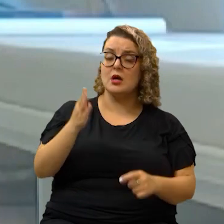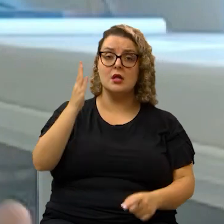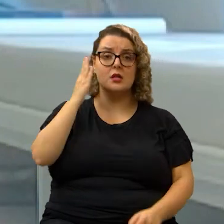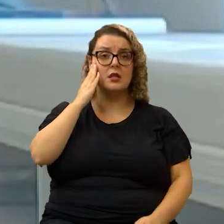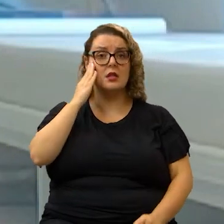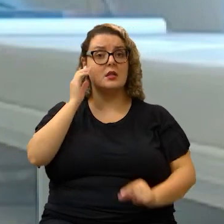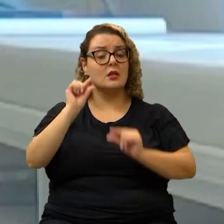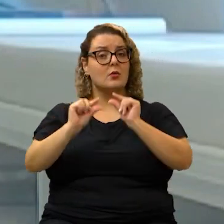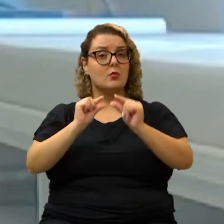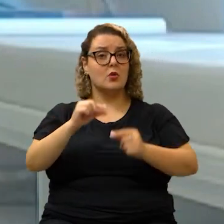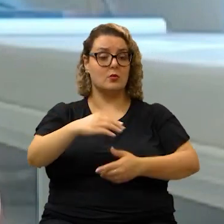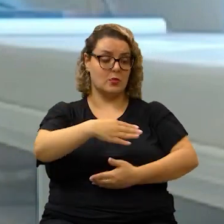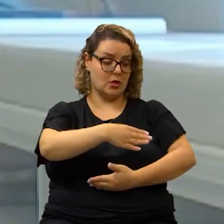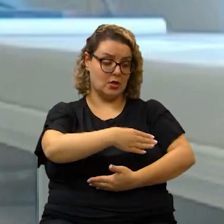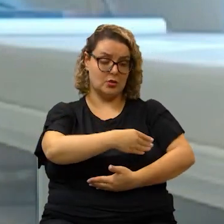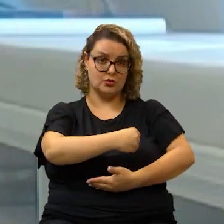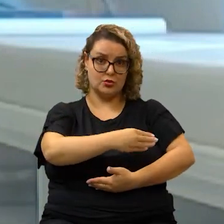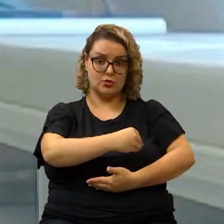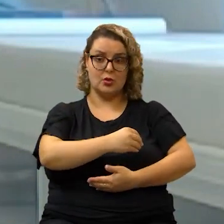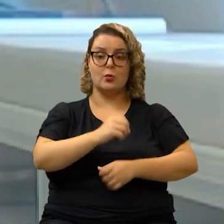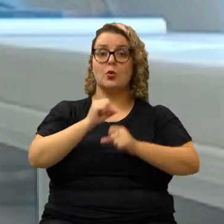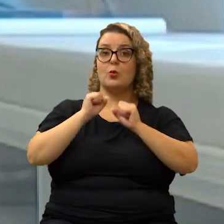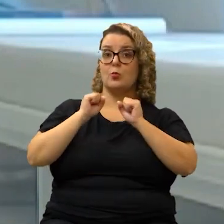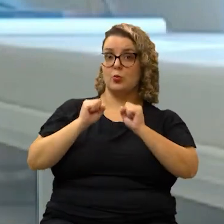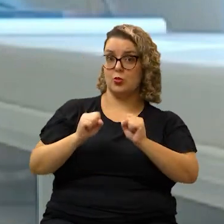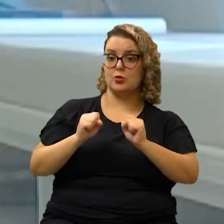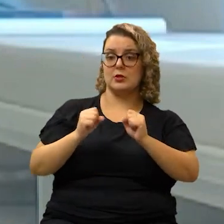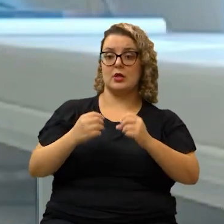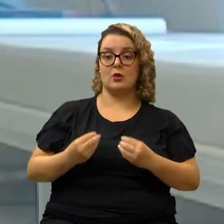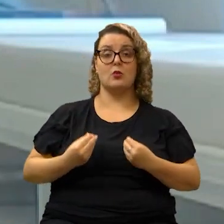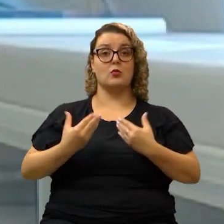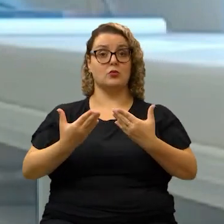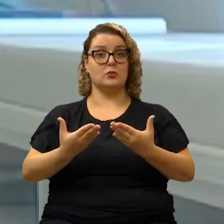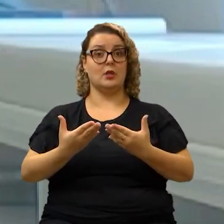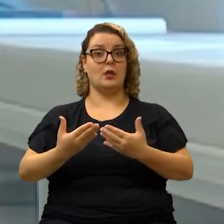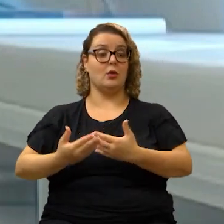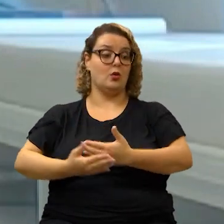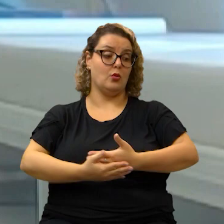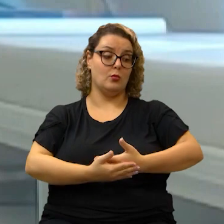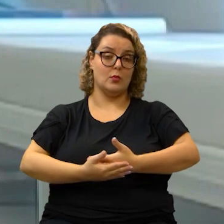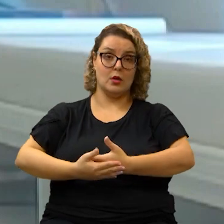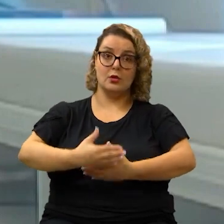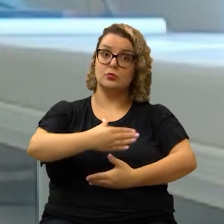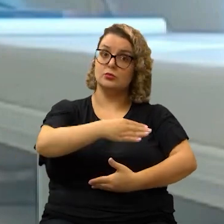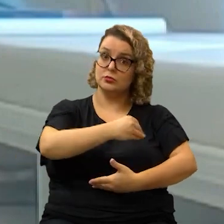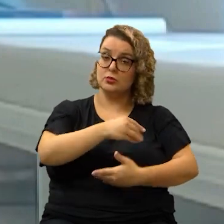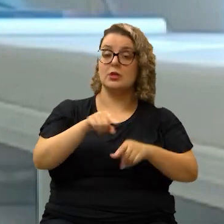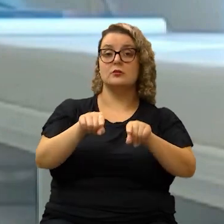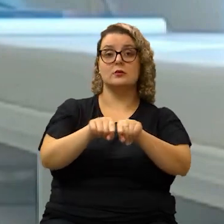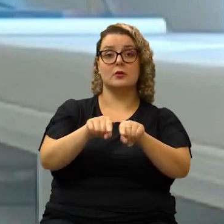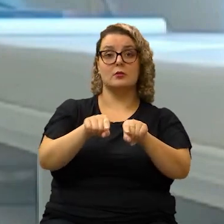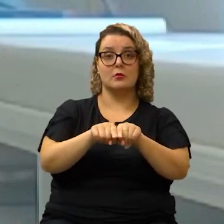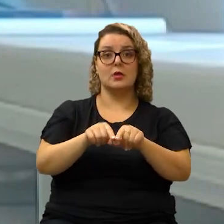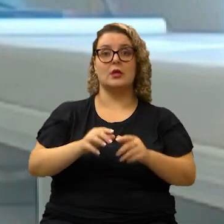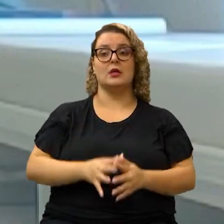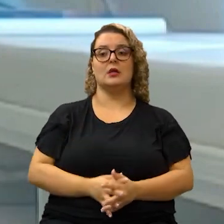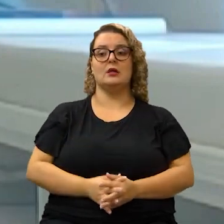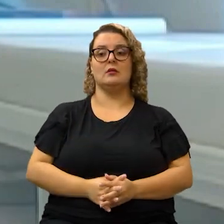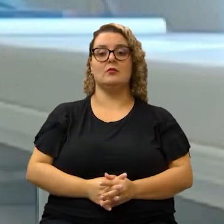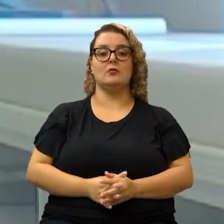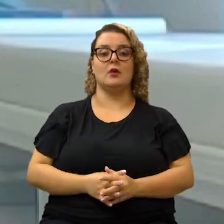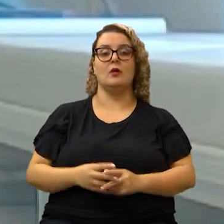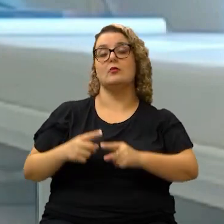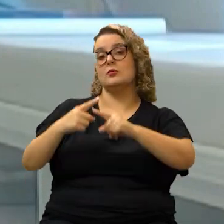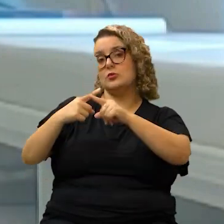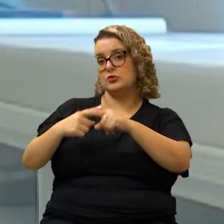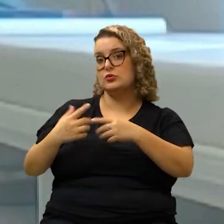porque se aí ela puder oferecer para o bebê o leite materno, ele também vai competir com esse gene